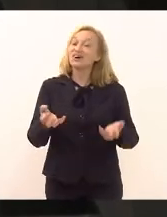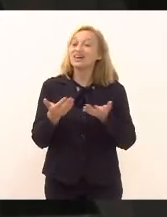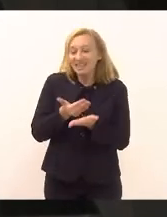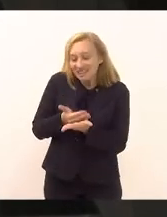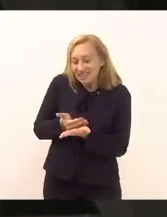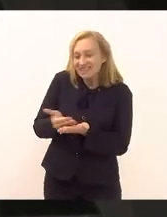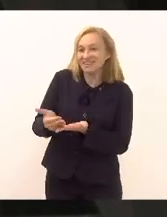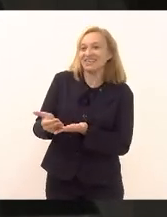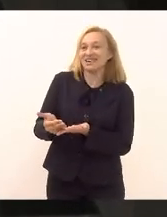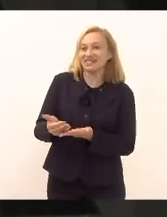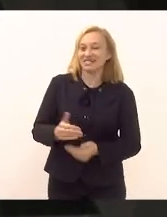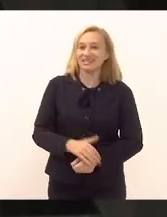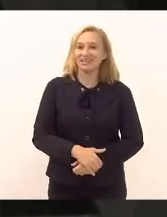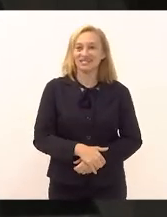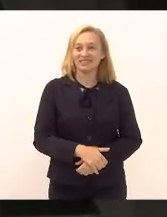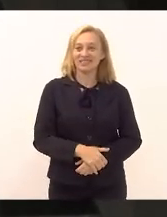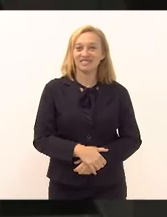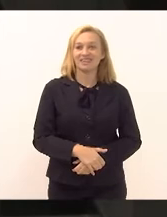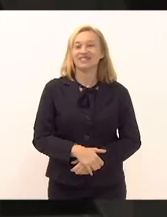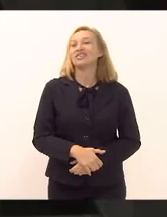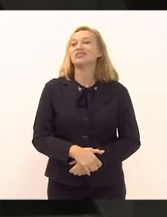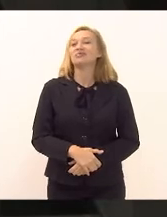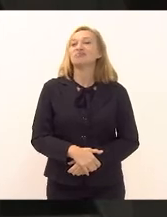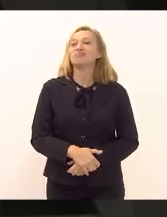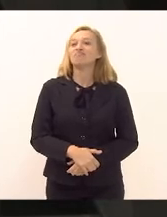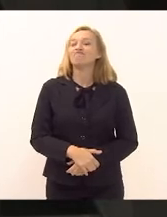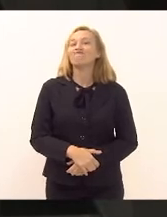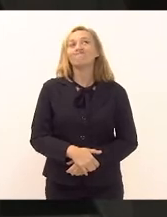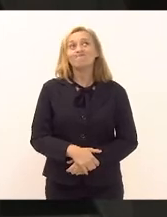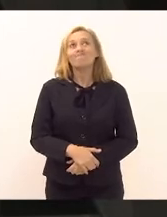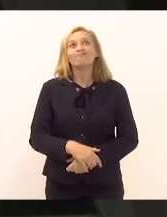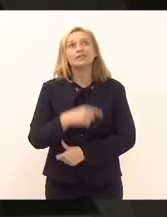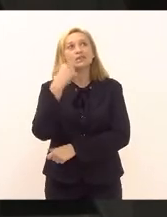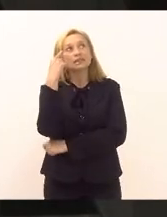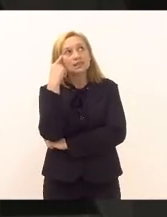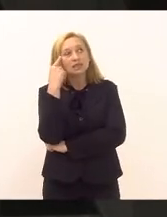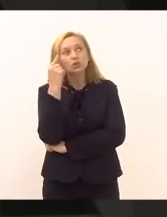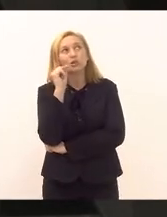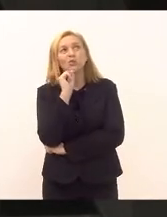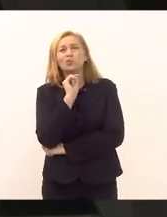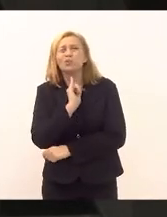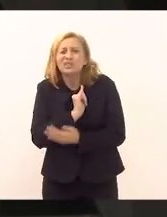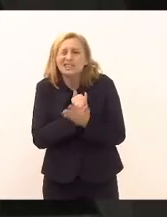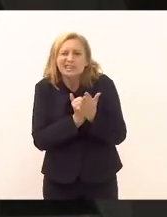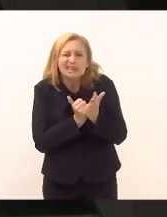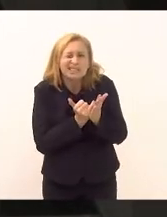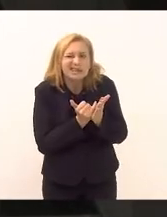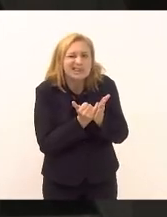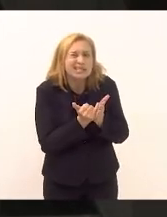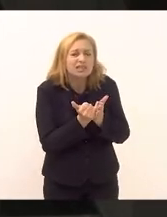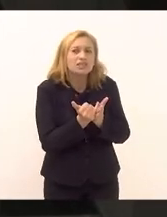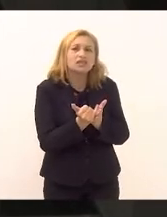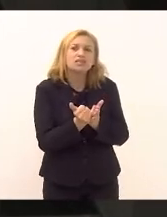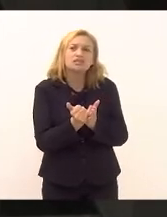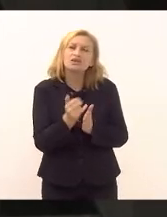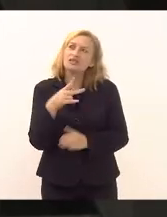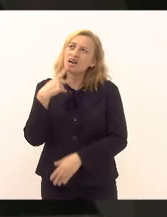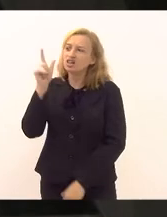começar fazendo uma introdução e citando uma